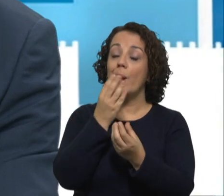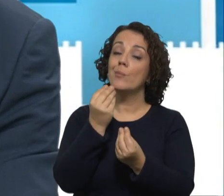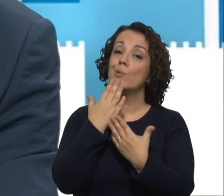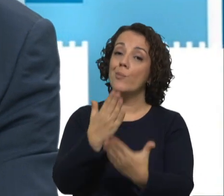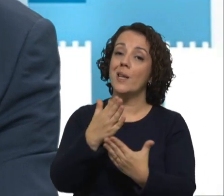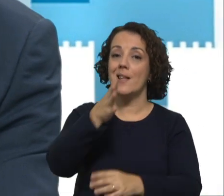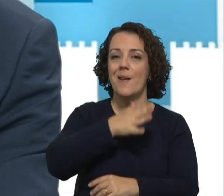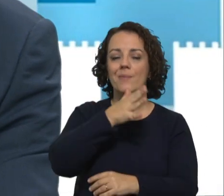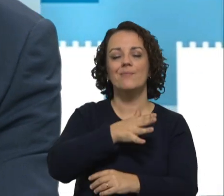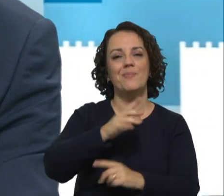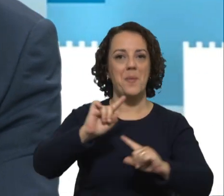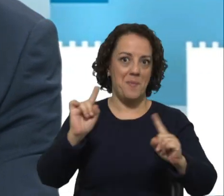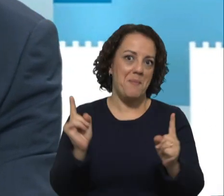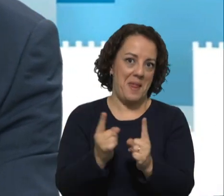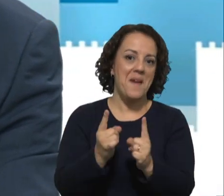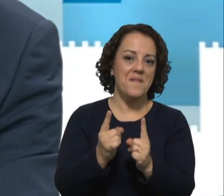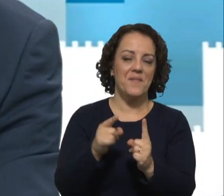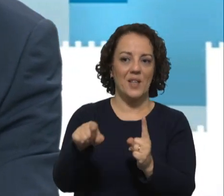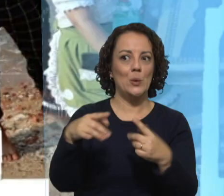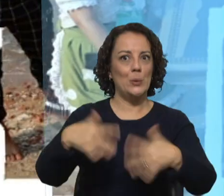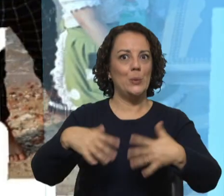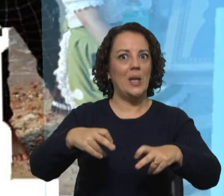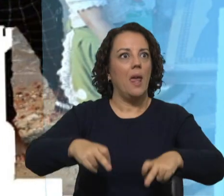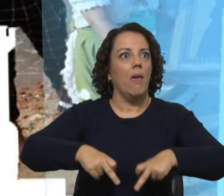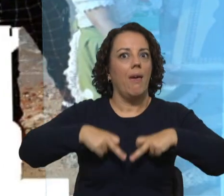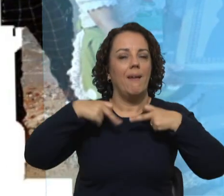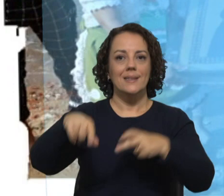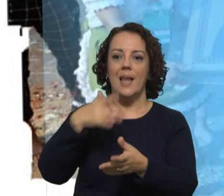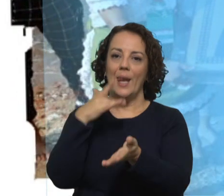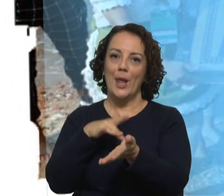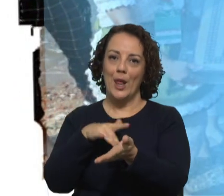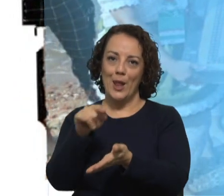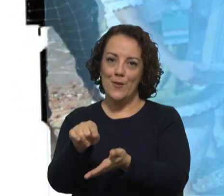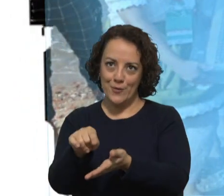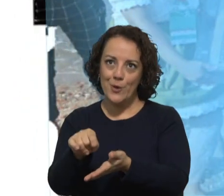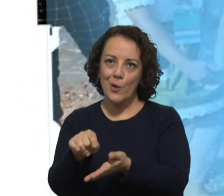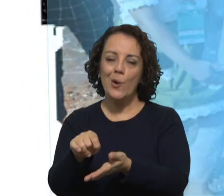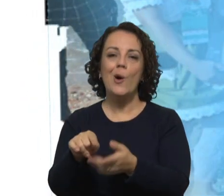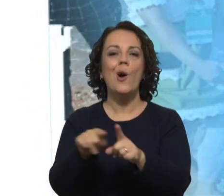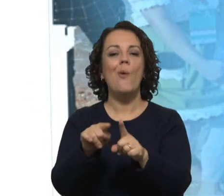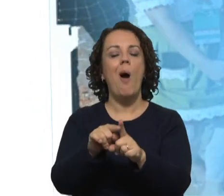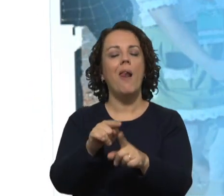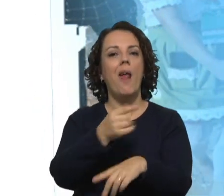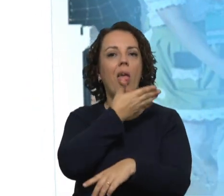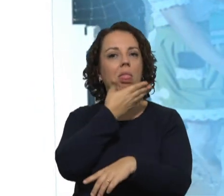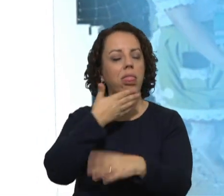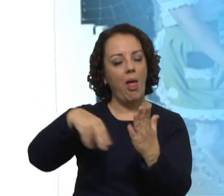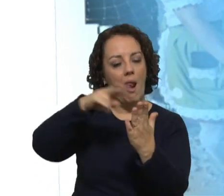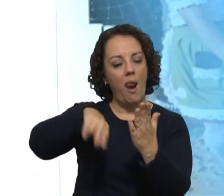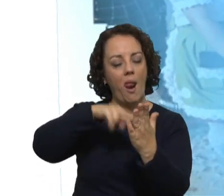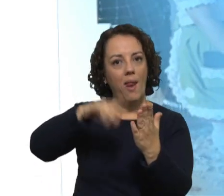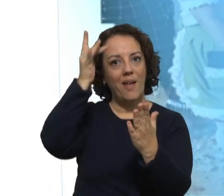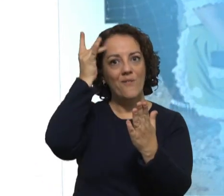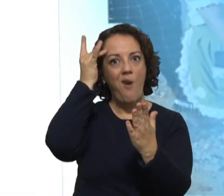breve da riqueza, da densidade deste livro, que é fácil de fácil leitura e de